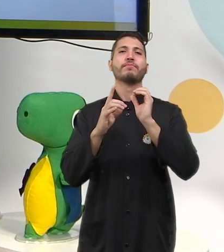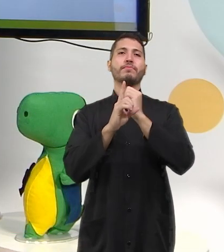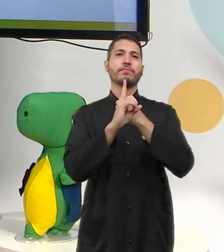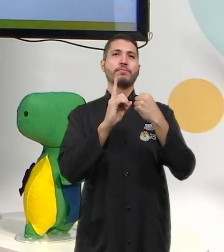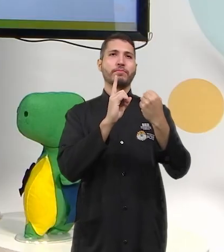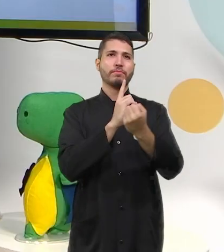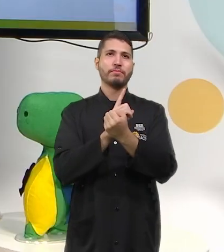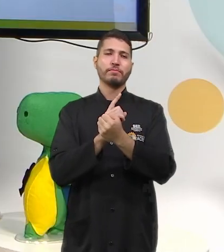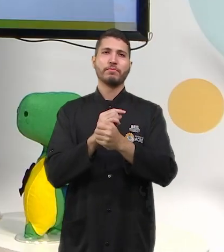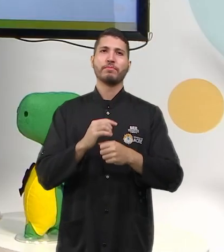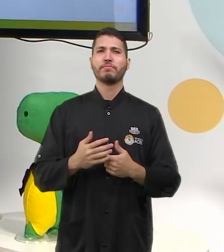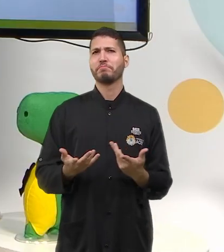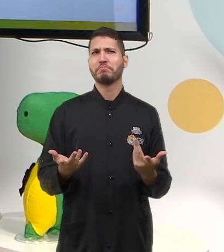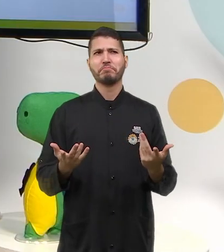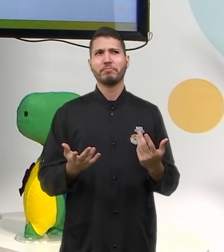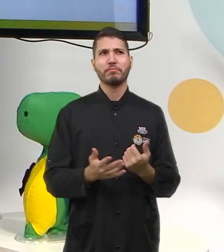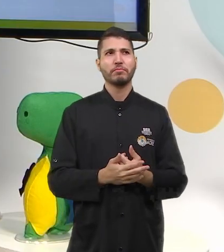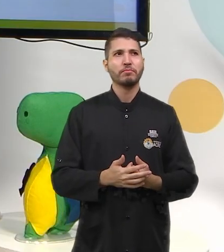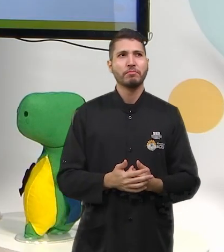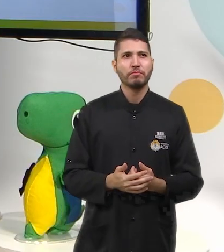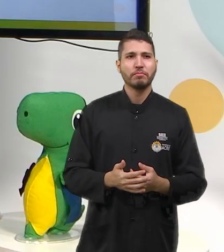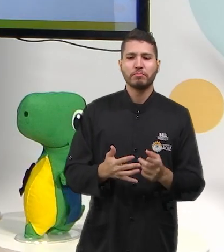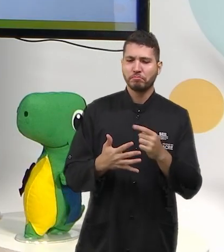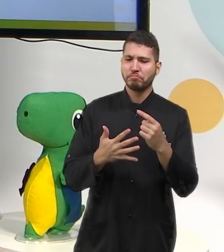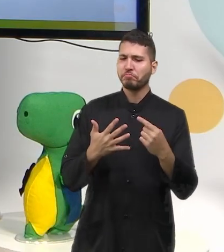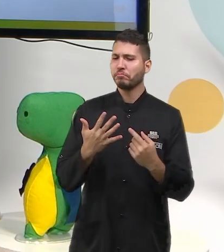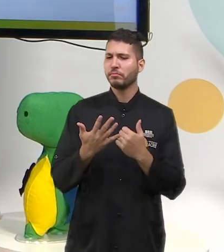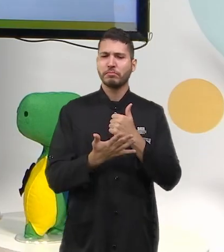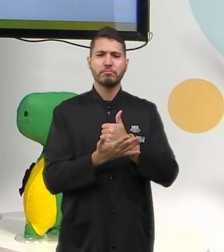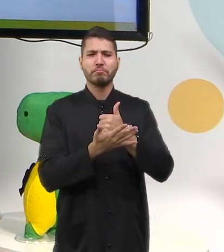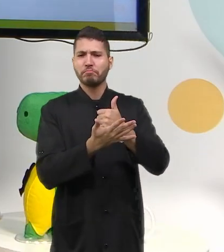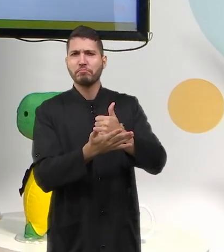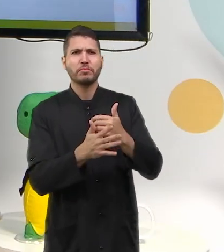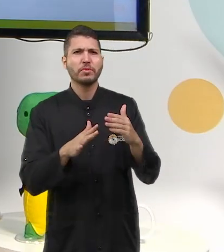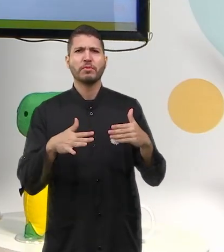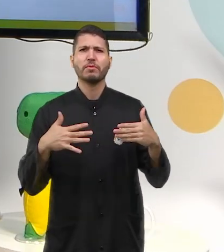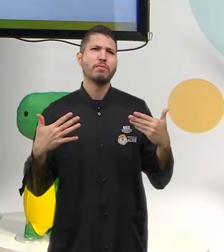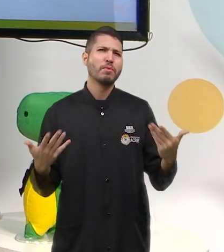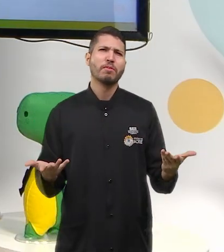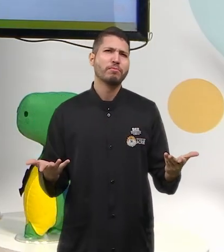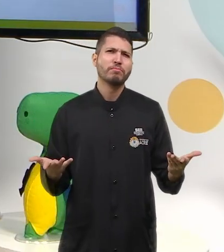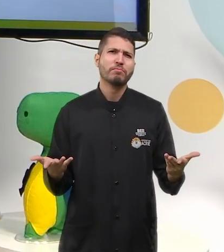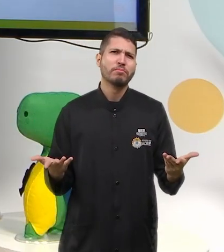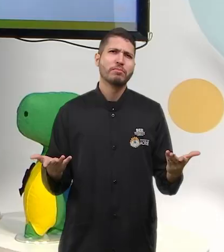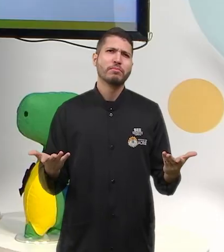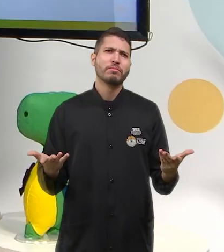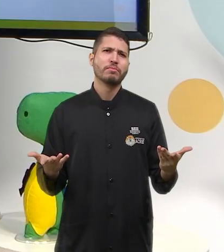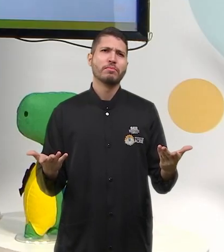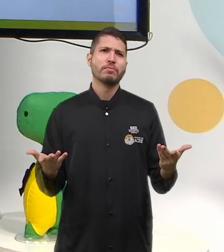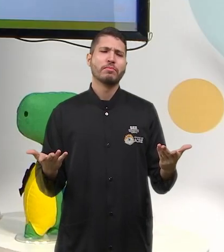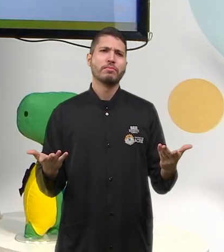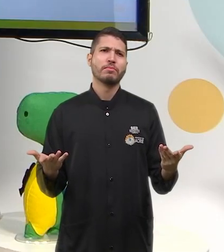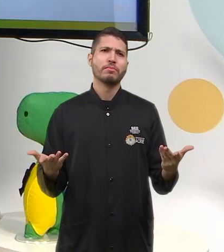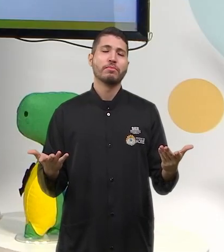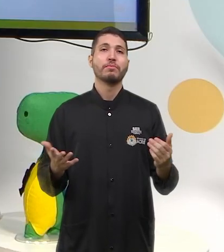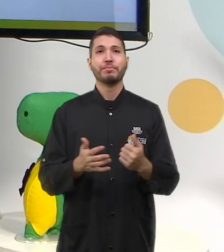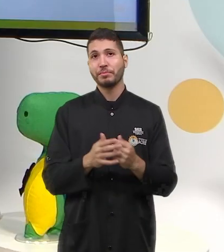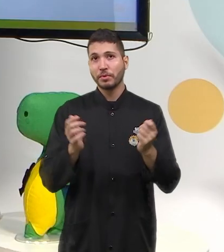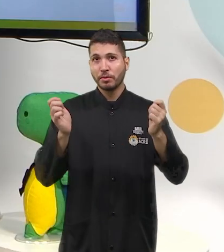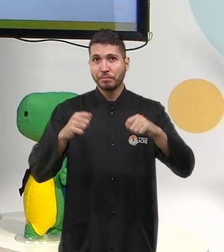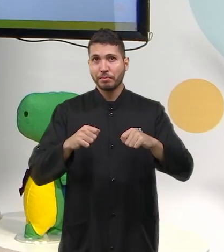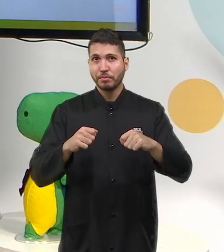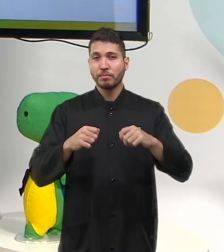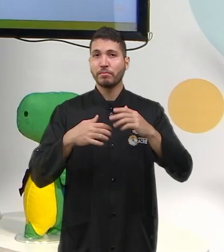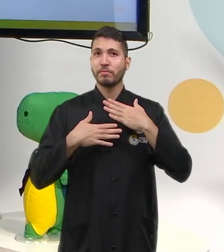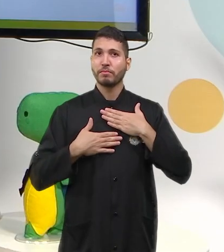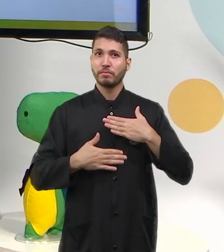ganho treinando essas capacidades físicas? Em tela a gente tem um exemplo. As capacidades físicas